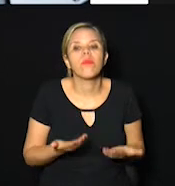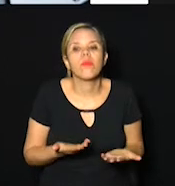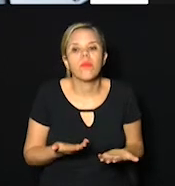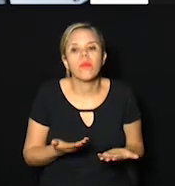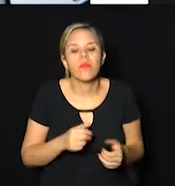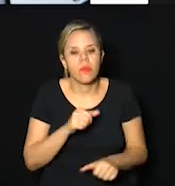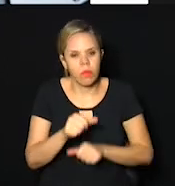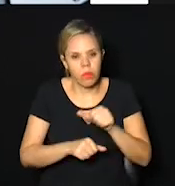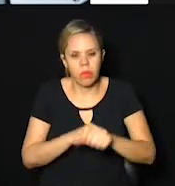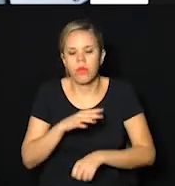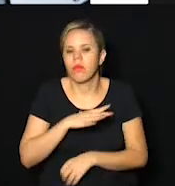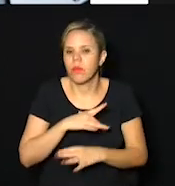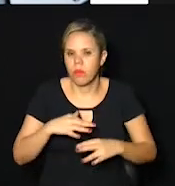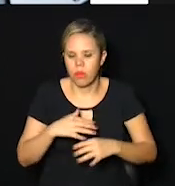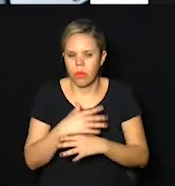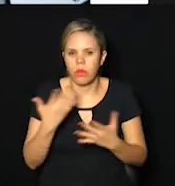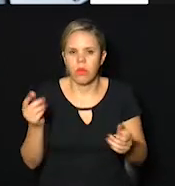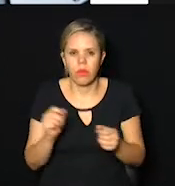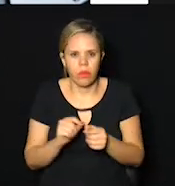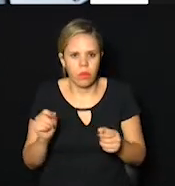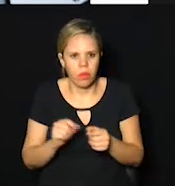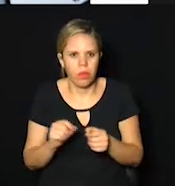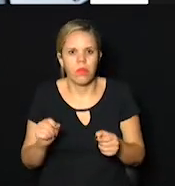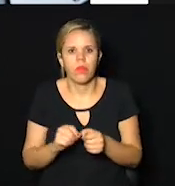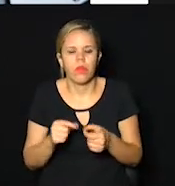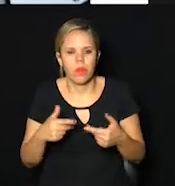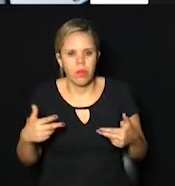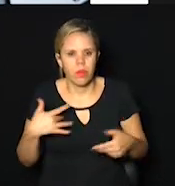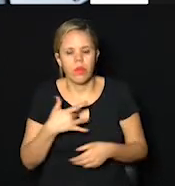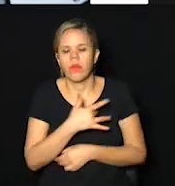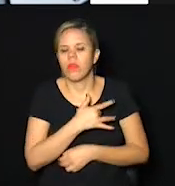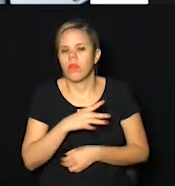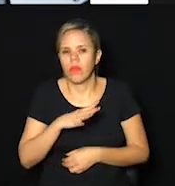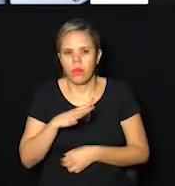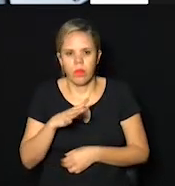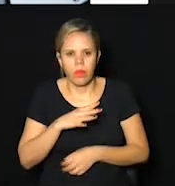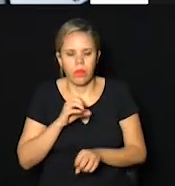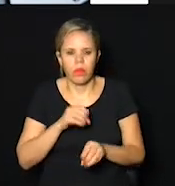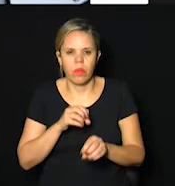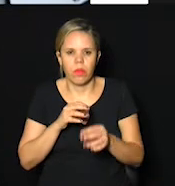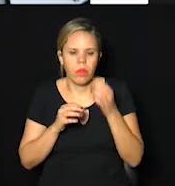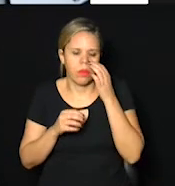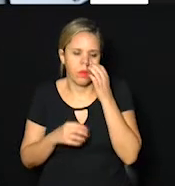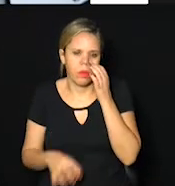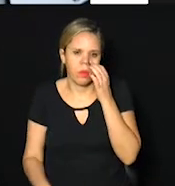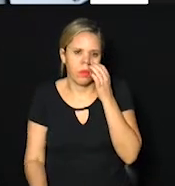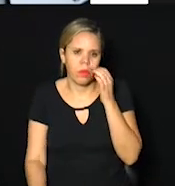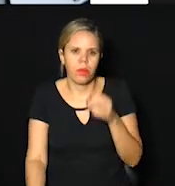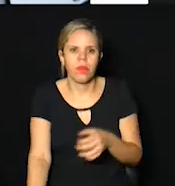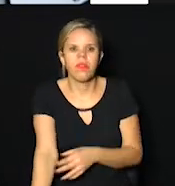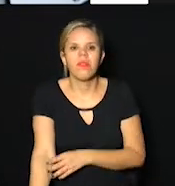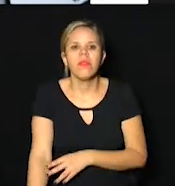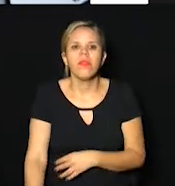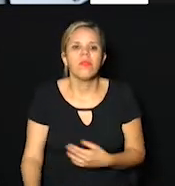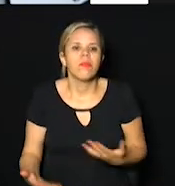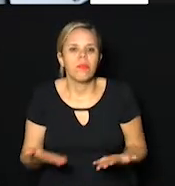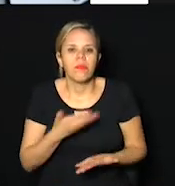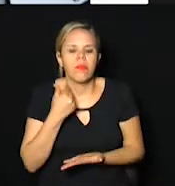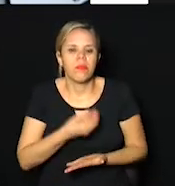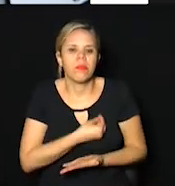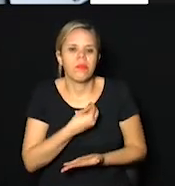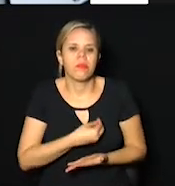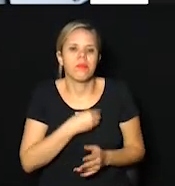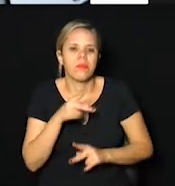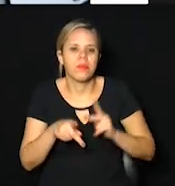transformar a cidade, fazer algo pela saúde da cidade, pela educação, ou pela cidade como um todo, melhorar a vida das